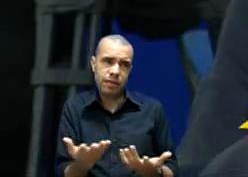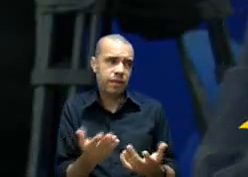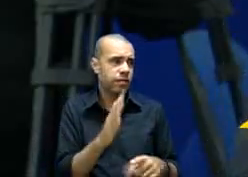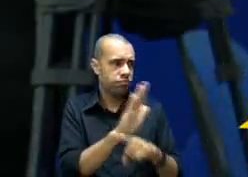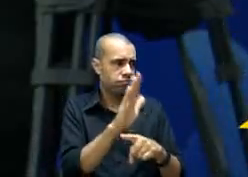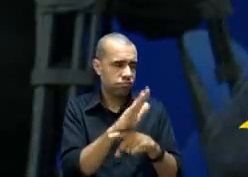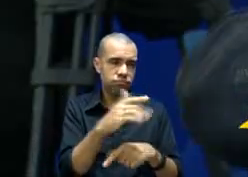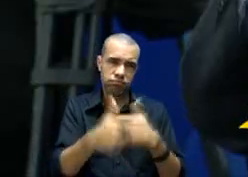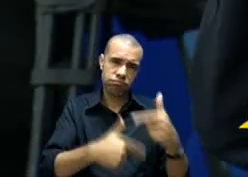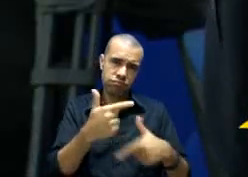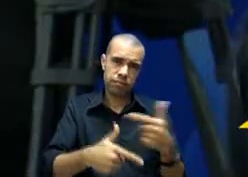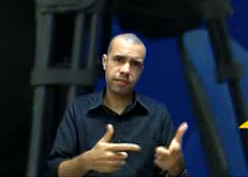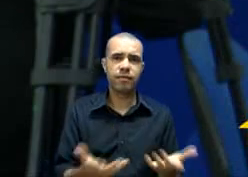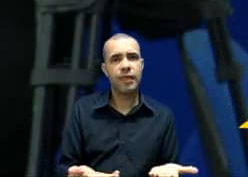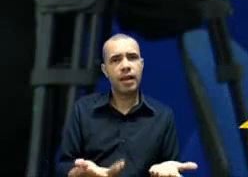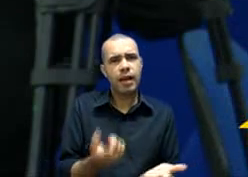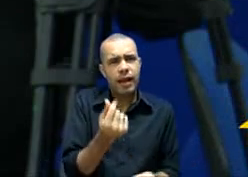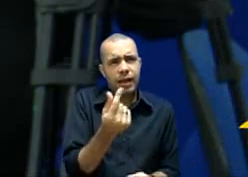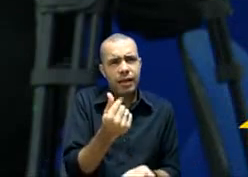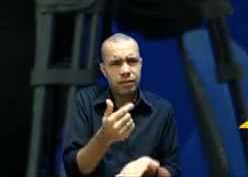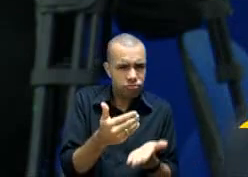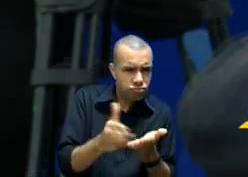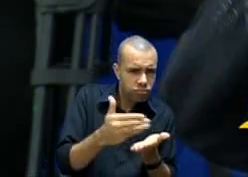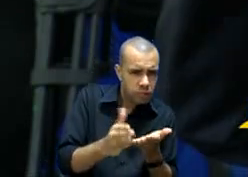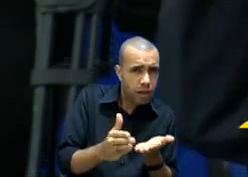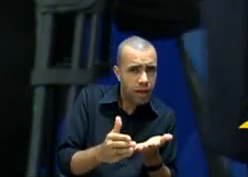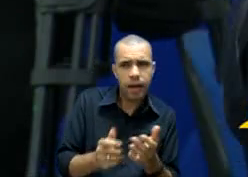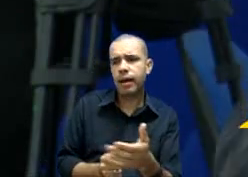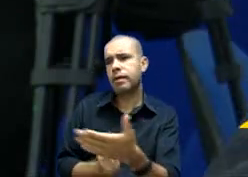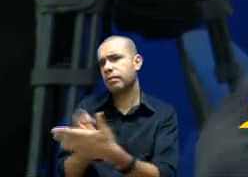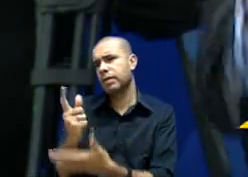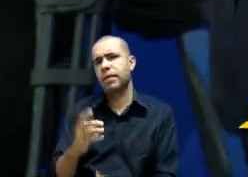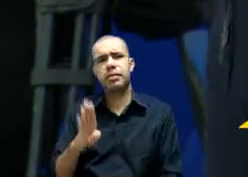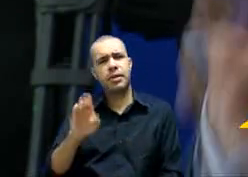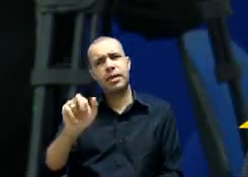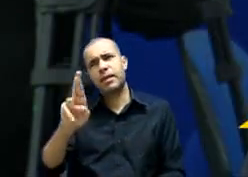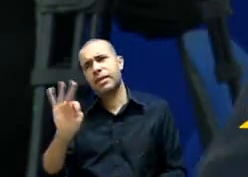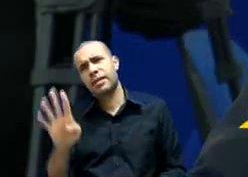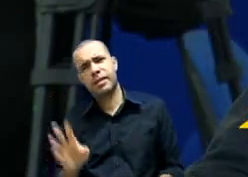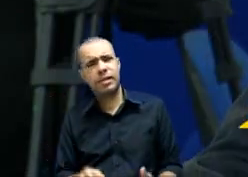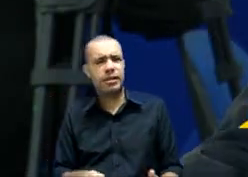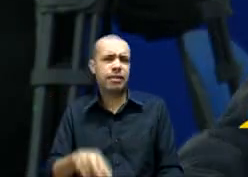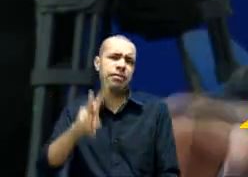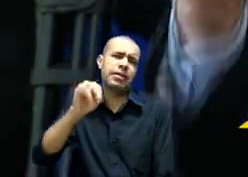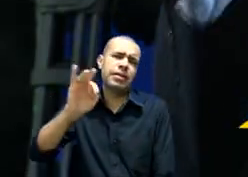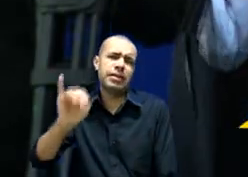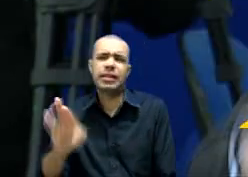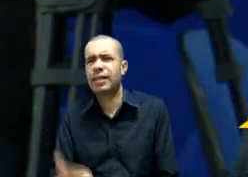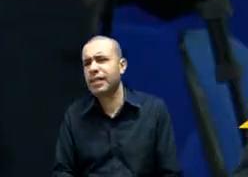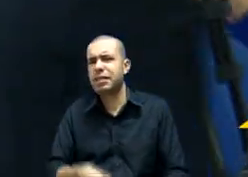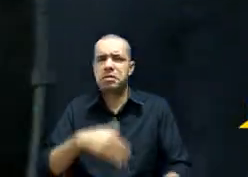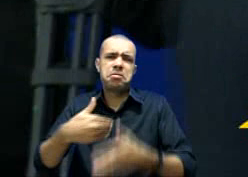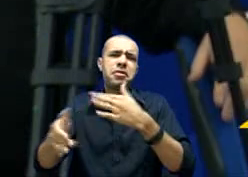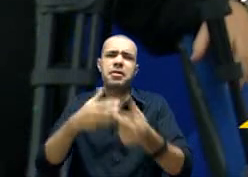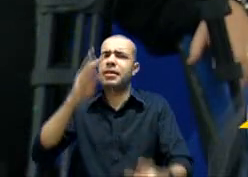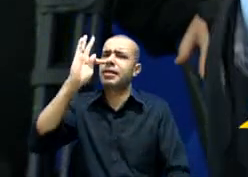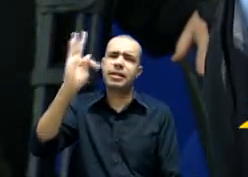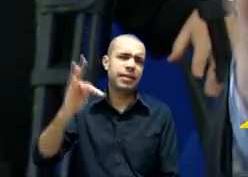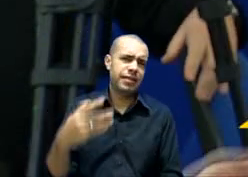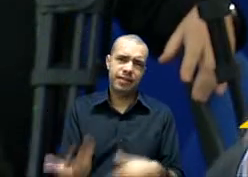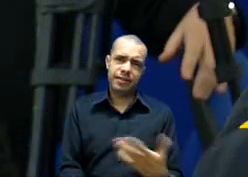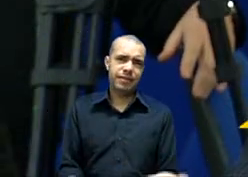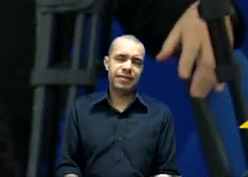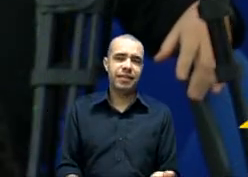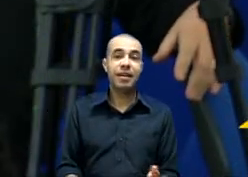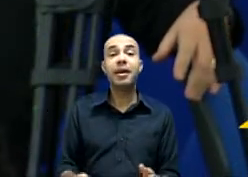de saúde. Aí vamos fazer BRT, VLT, não sei o que. Isso quando a pessoa não fica 7 horas esperando o atendimento. Primeiro, saúde e